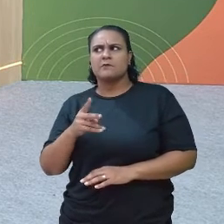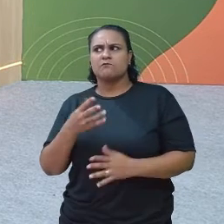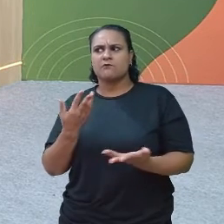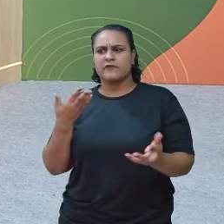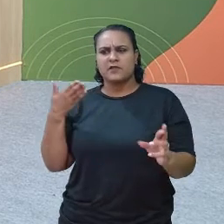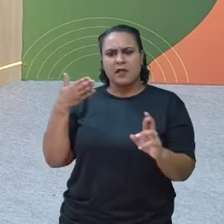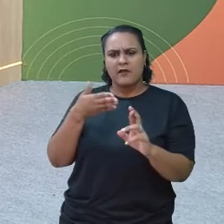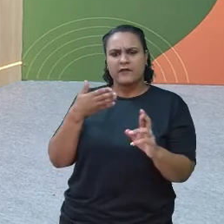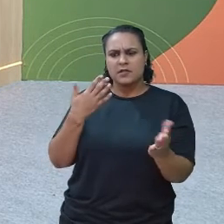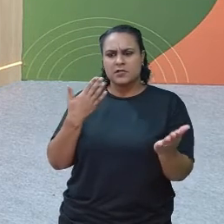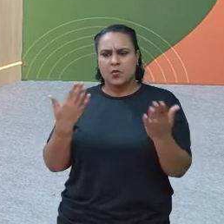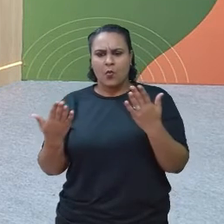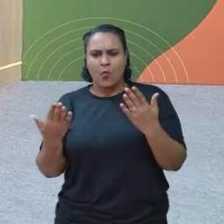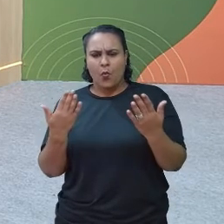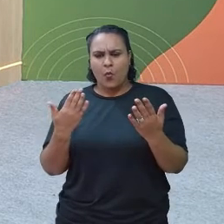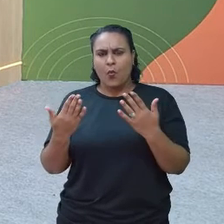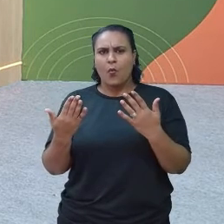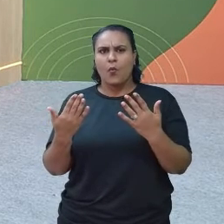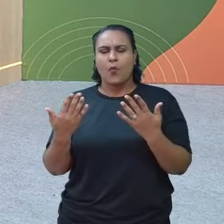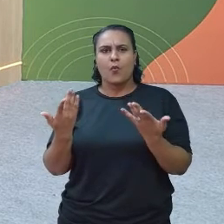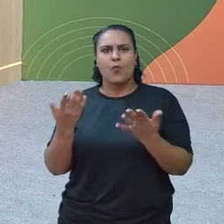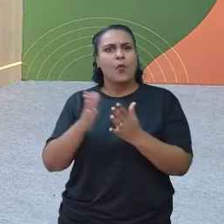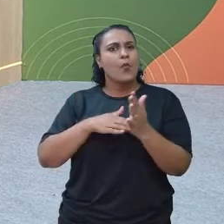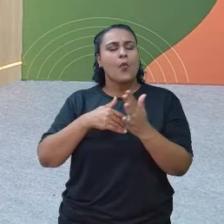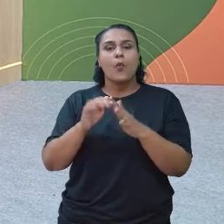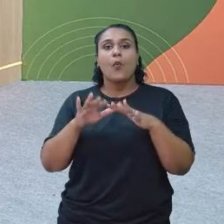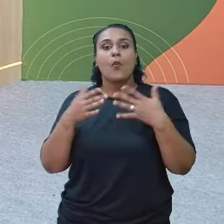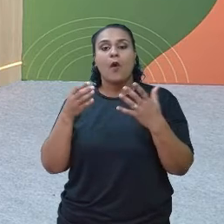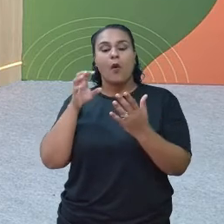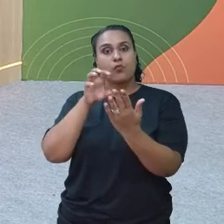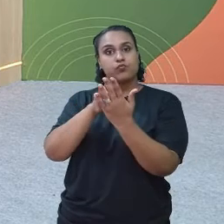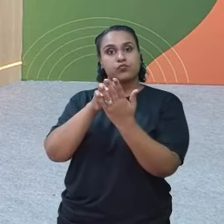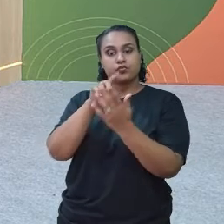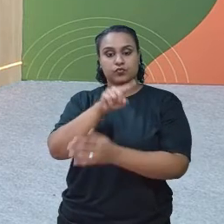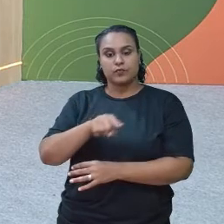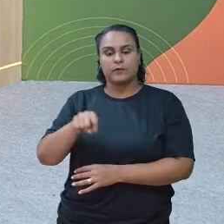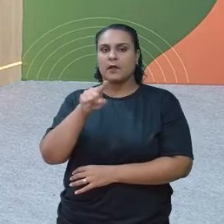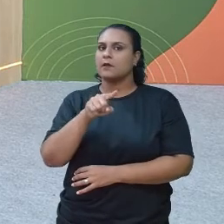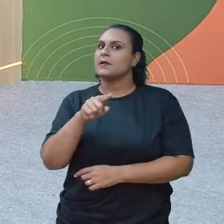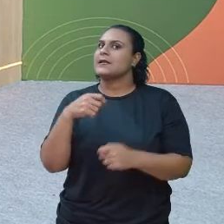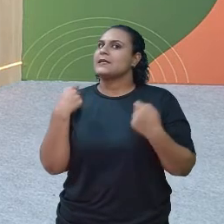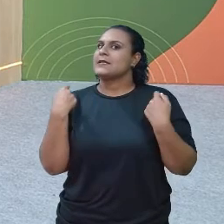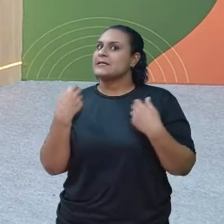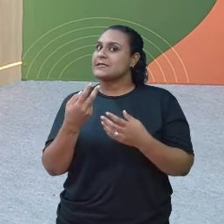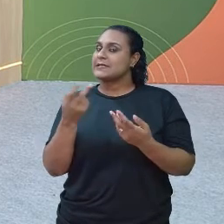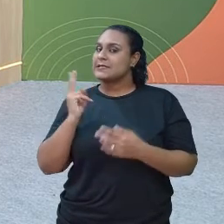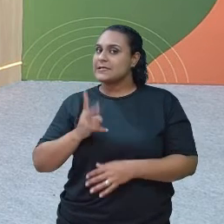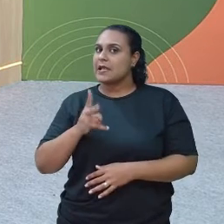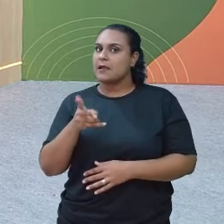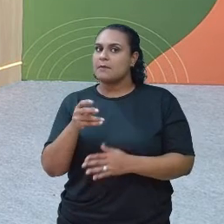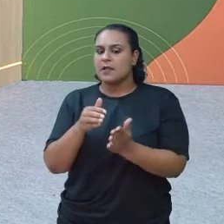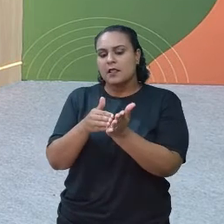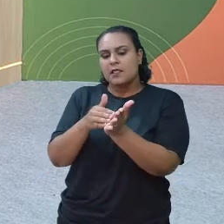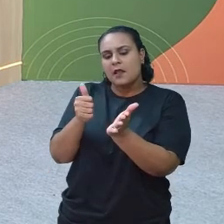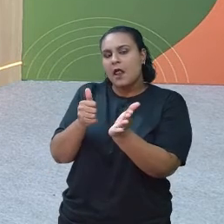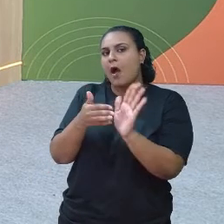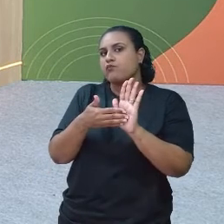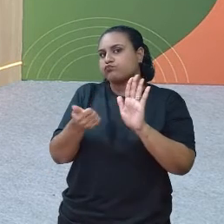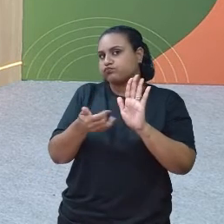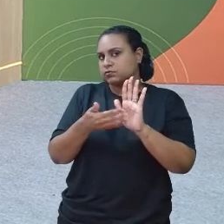referência a que cor eu vou pintar a região circular, eu sempre tenho que excluir uma das cores para